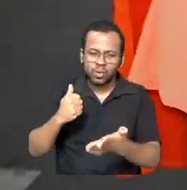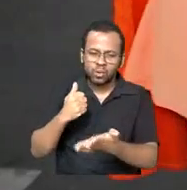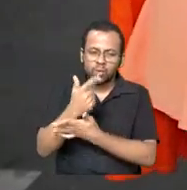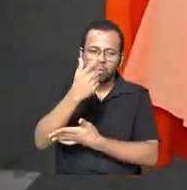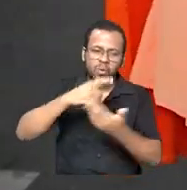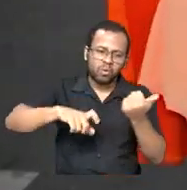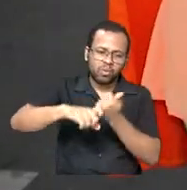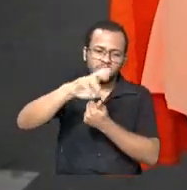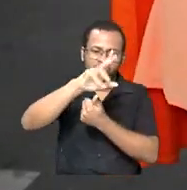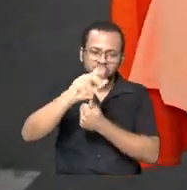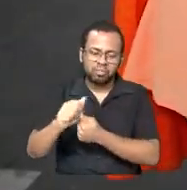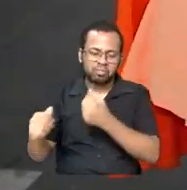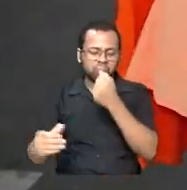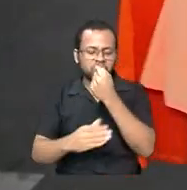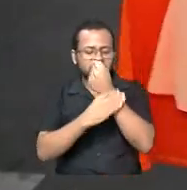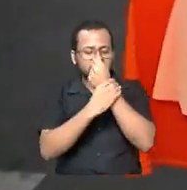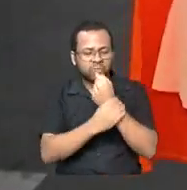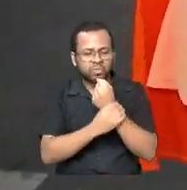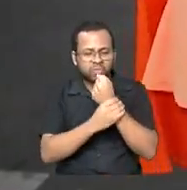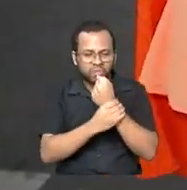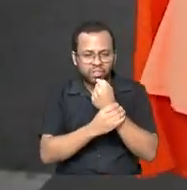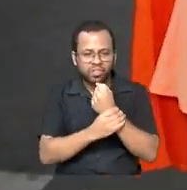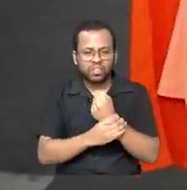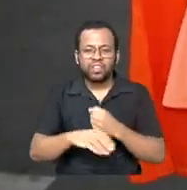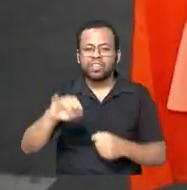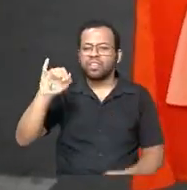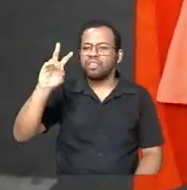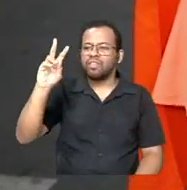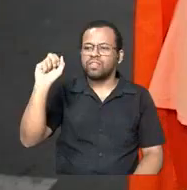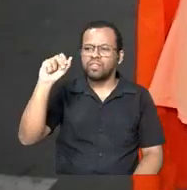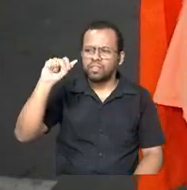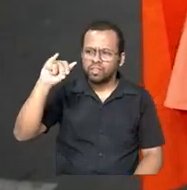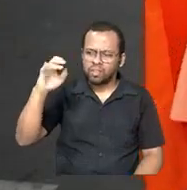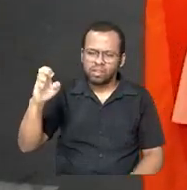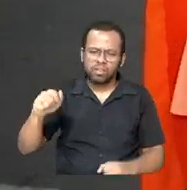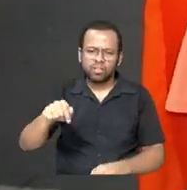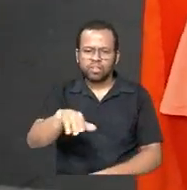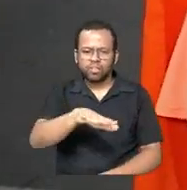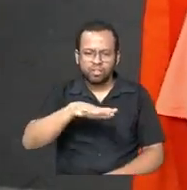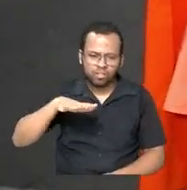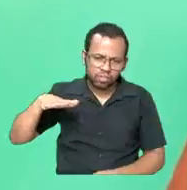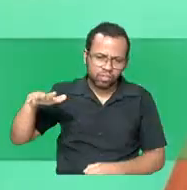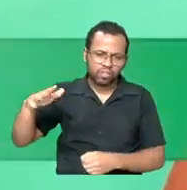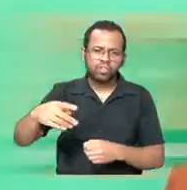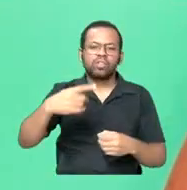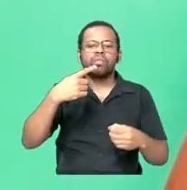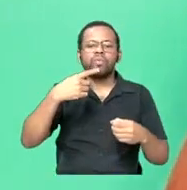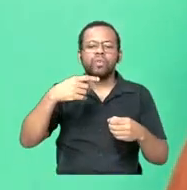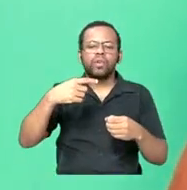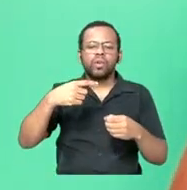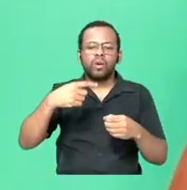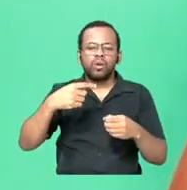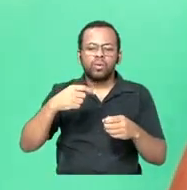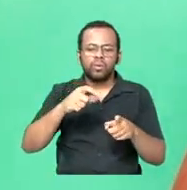o Caju Cap ela garantiu com a promotora pé quente a Ivanice que faz parte da Regional Santos Dumont